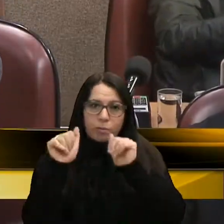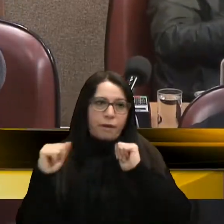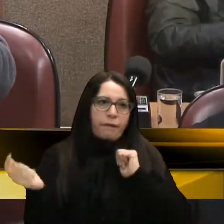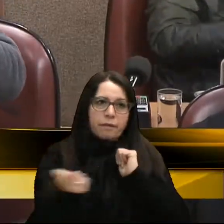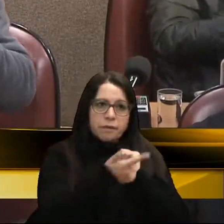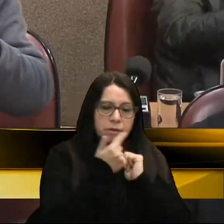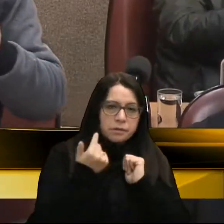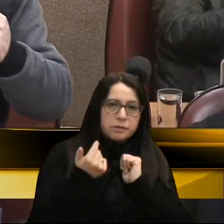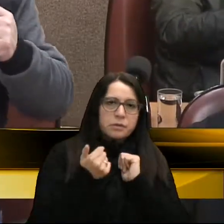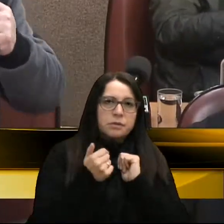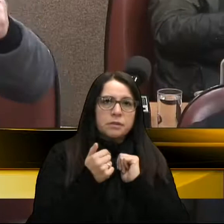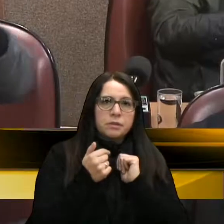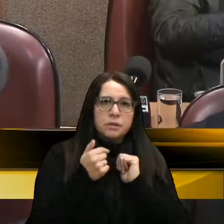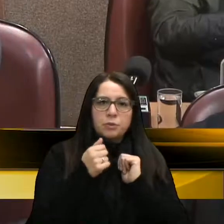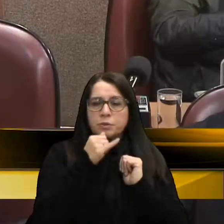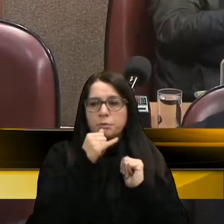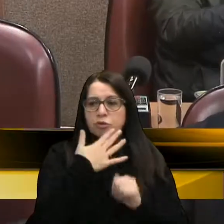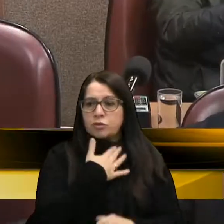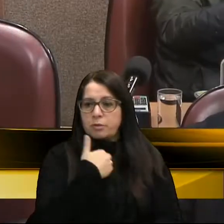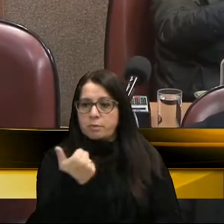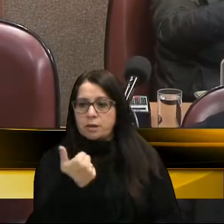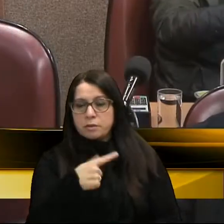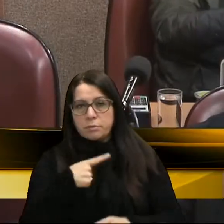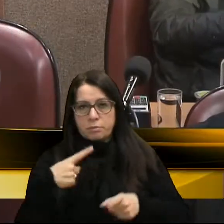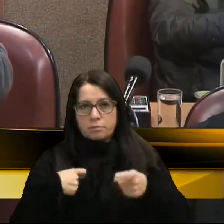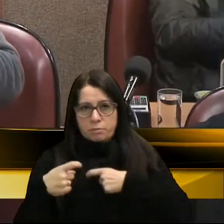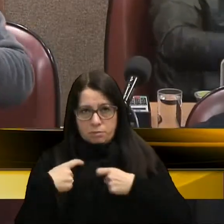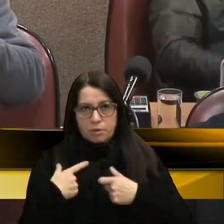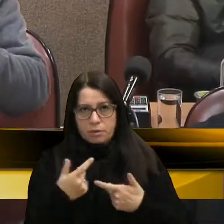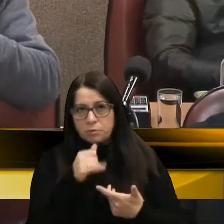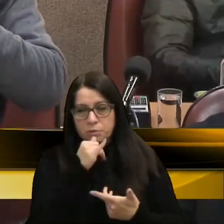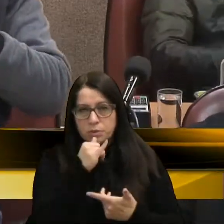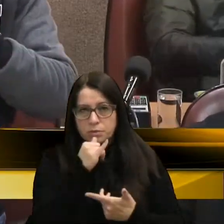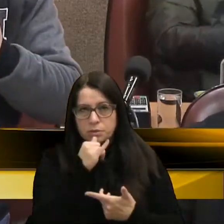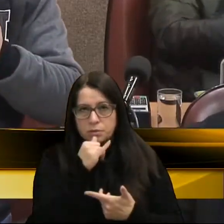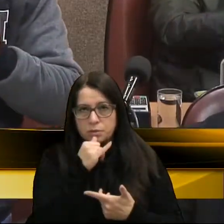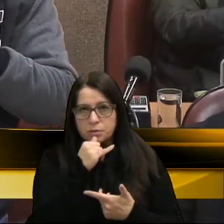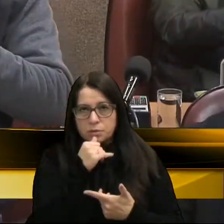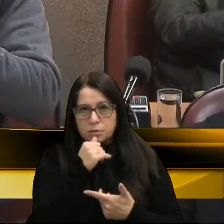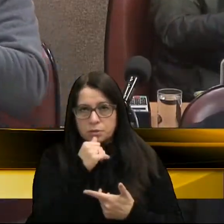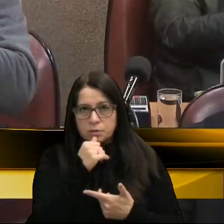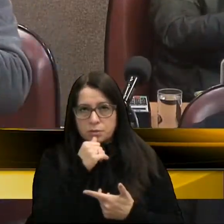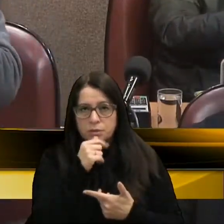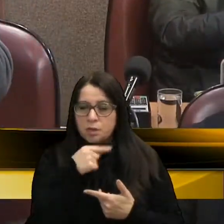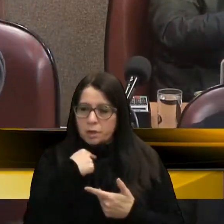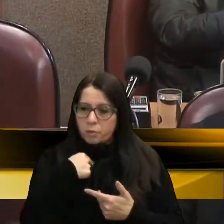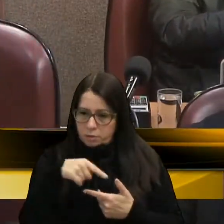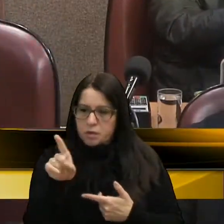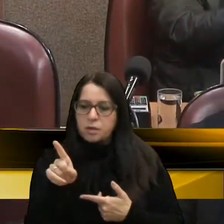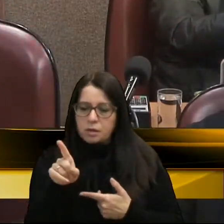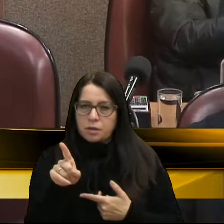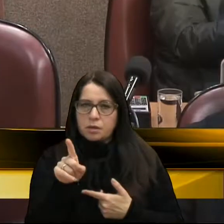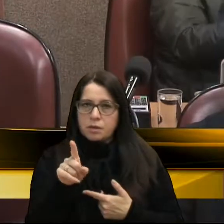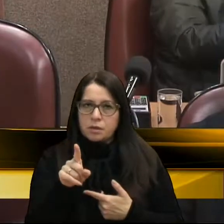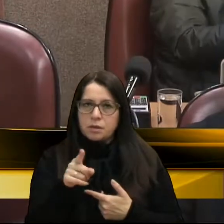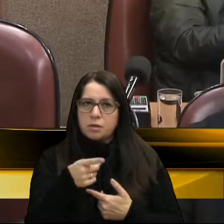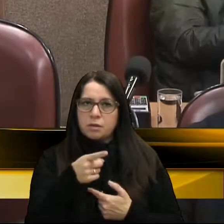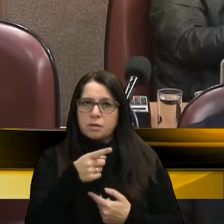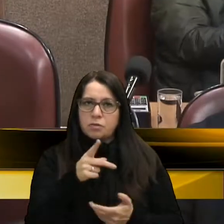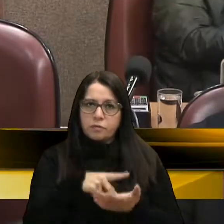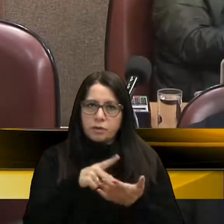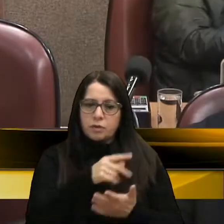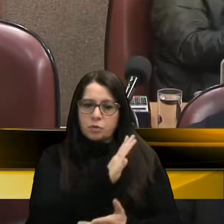fosse convocado para ir, por exemplo, uma guerra, senhoras e senhores, iria de todo o meu coração,